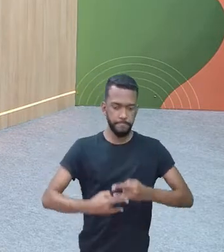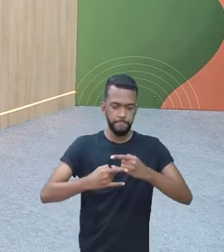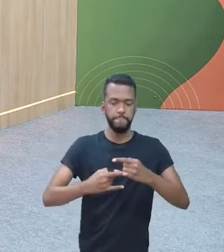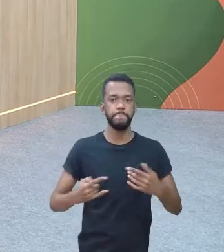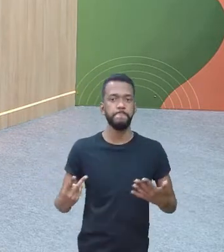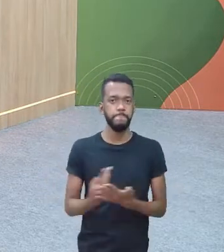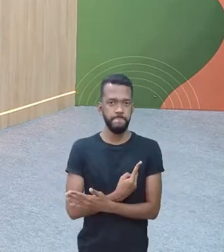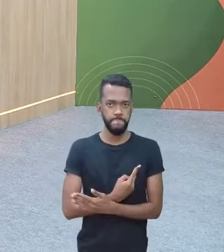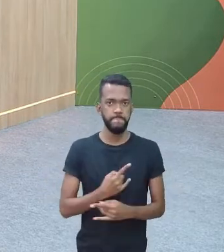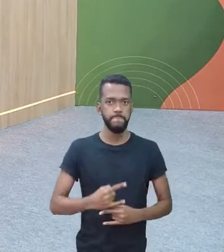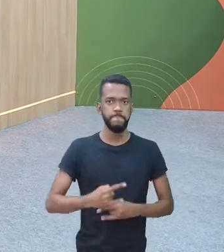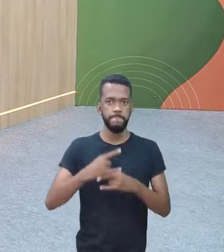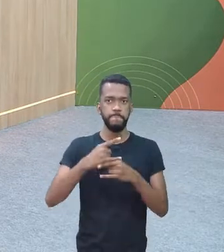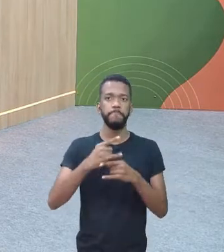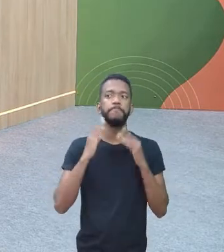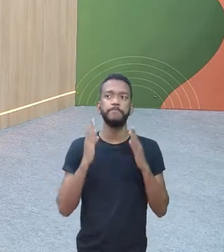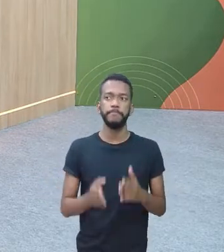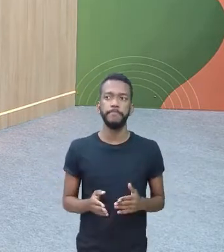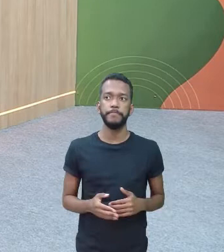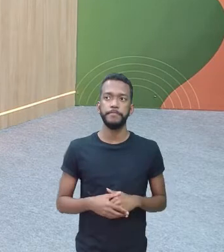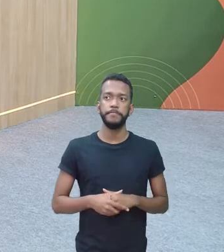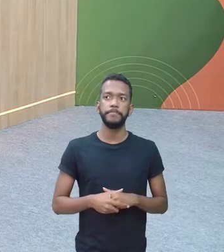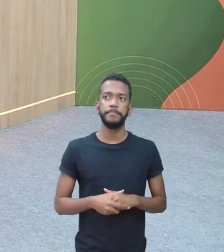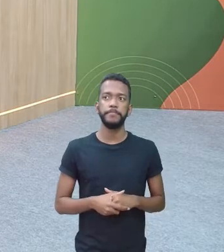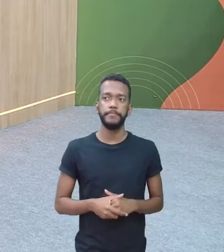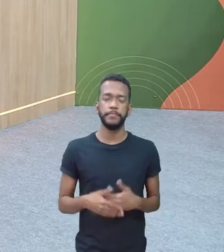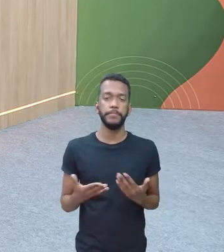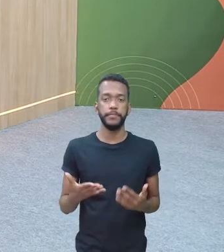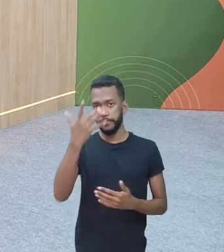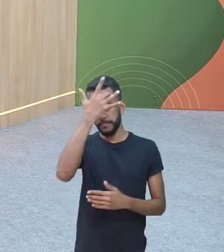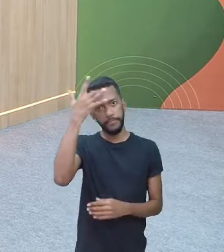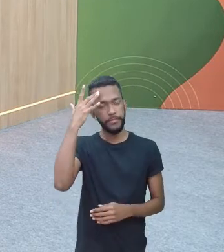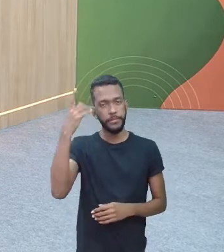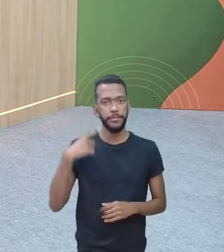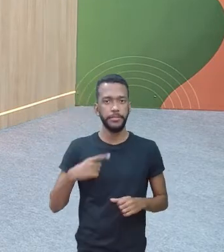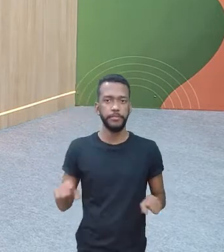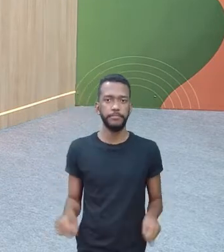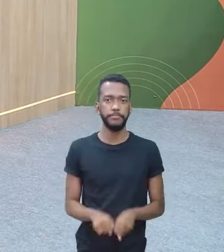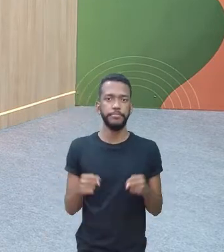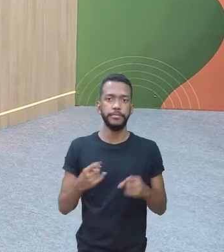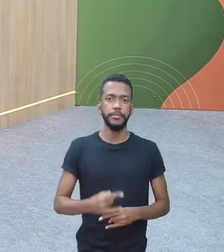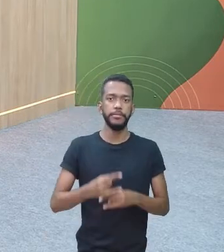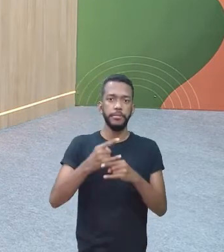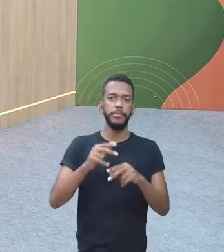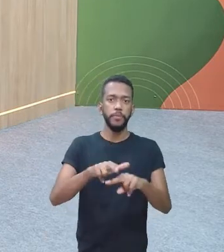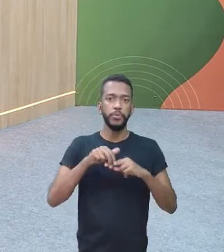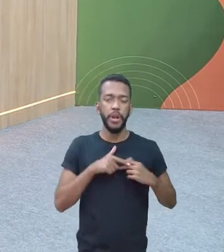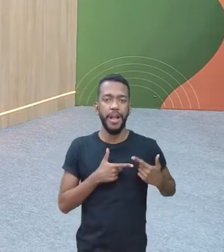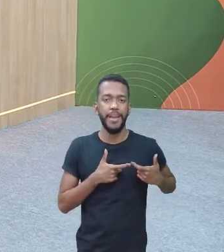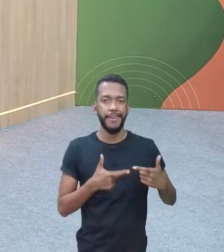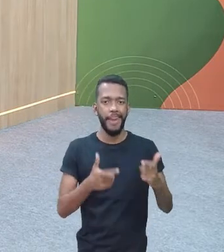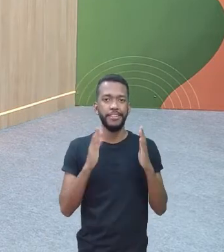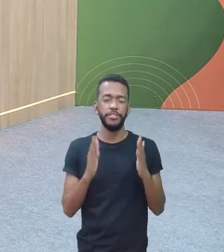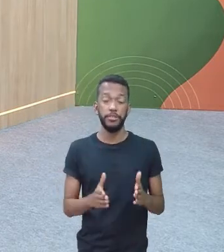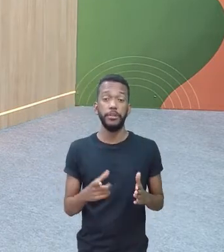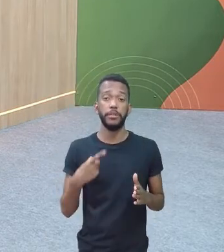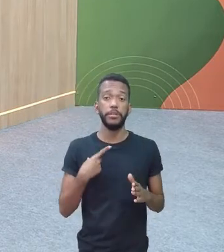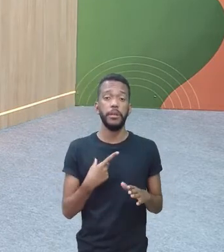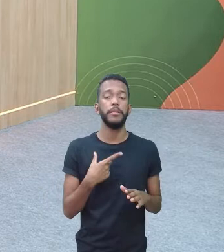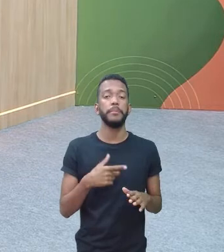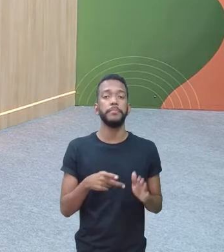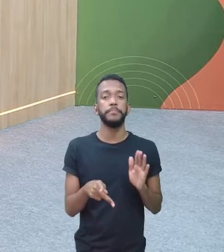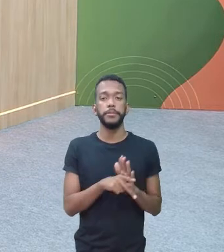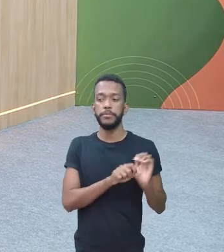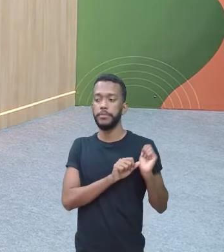uma lesão na coluna. Então, essas pessoas que tinham essas lesões causadas pela guerra, elas começaram